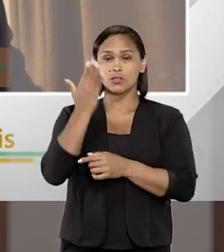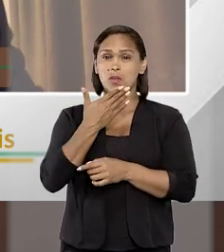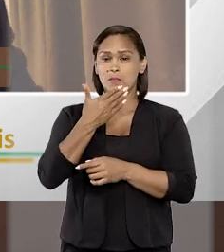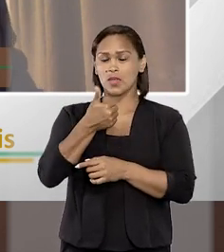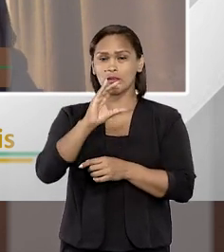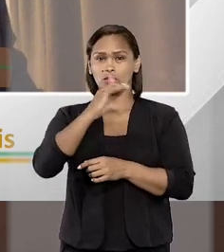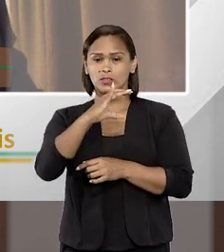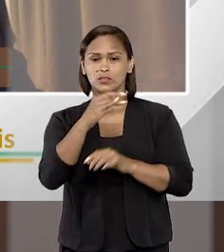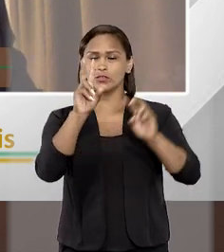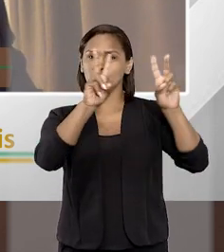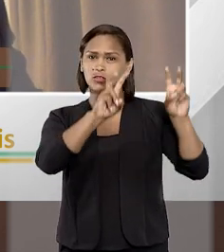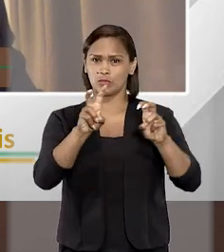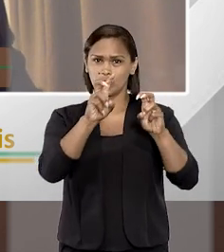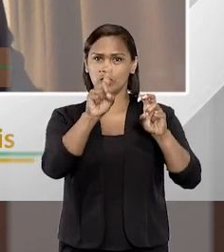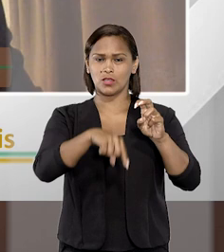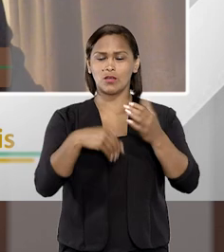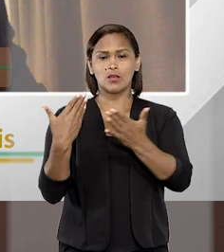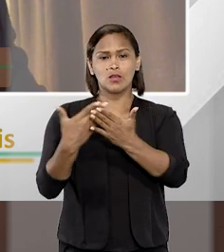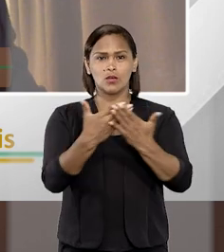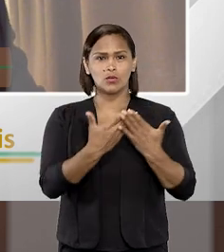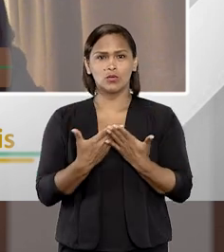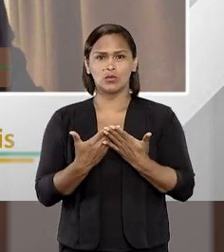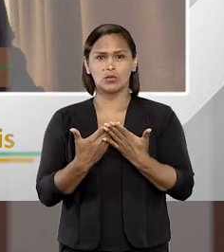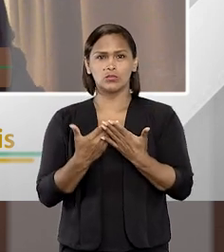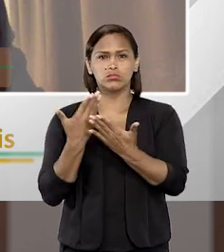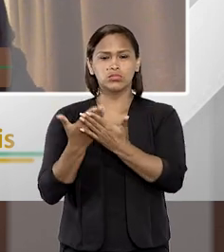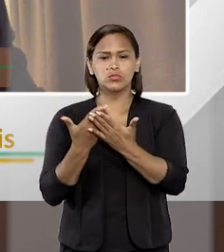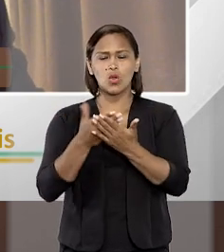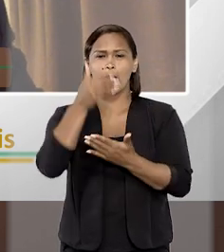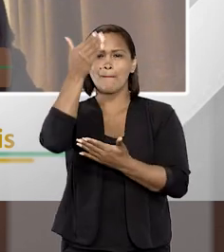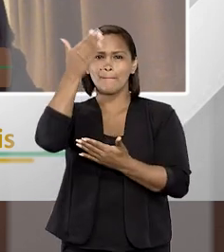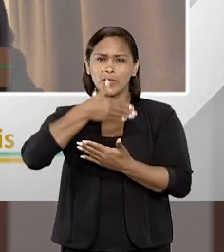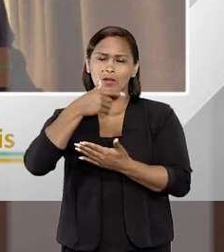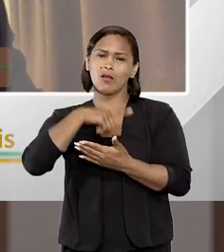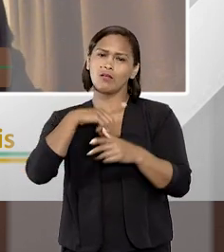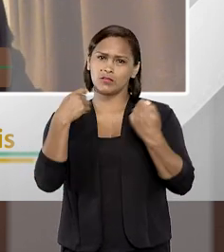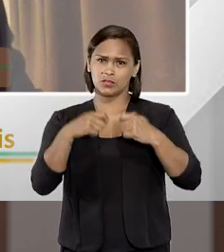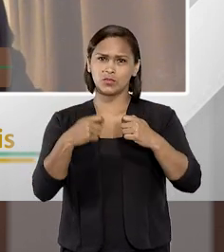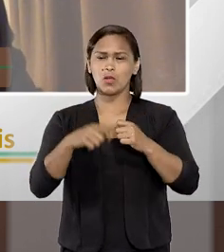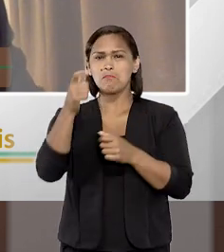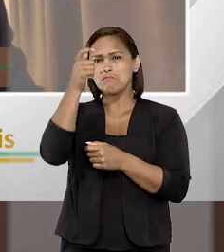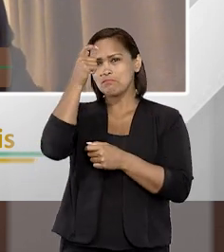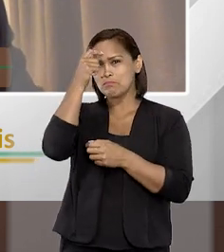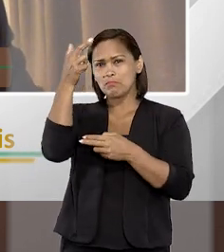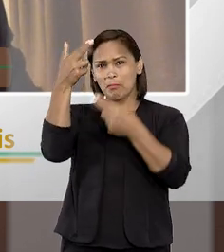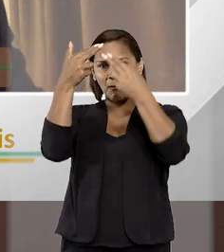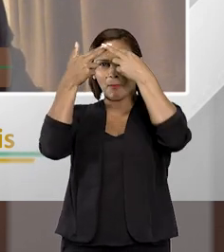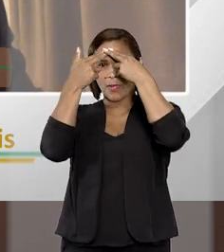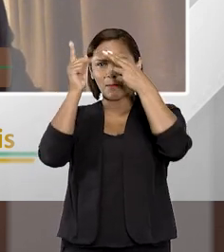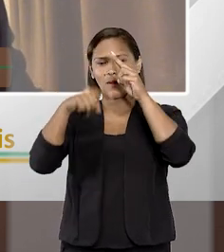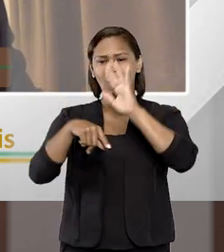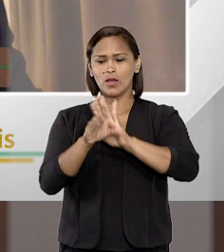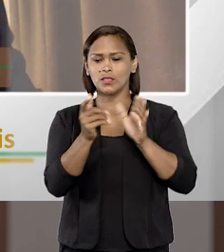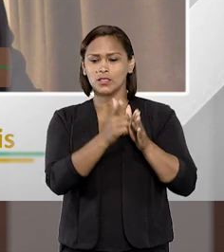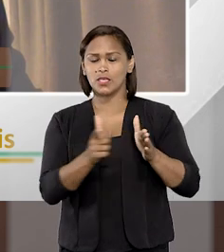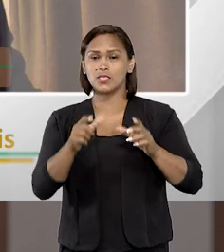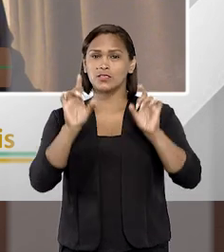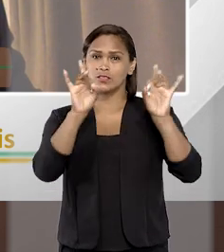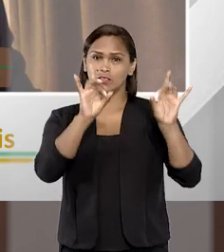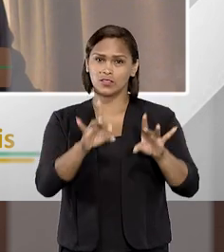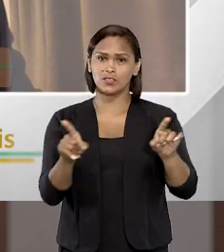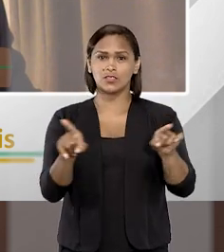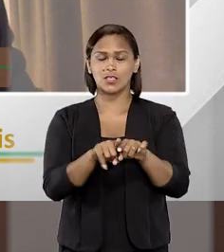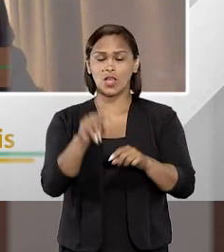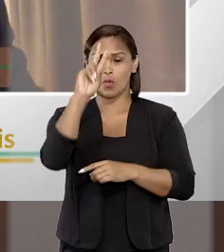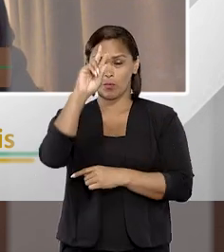científicos sobre a matéria o estudo das provas que dependem da memória e nesse Campo se destaca o